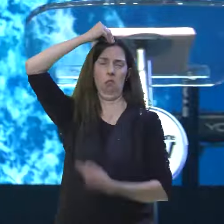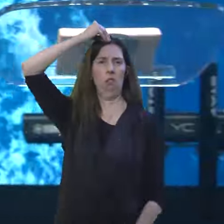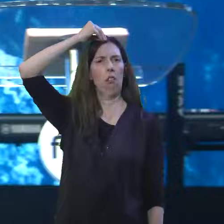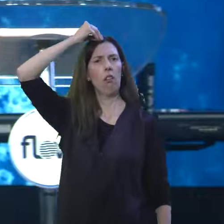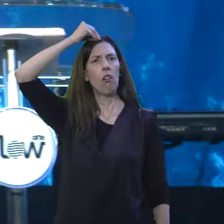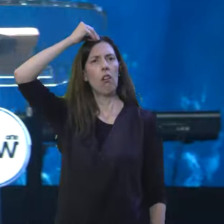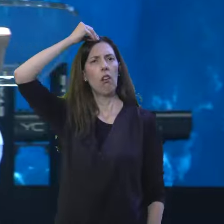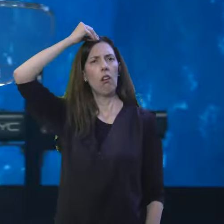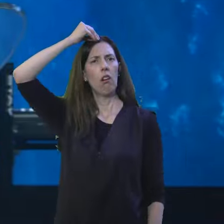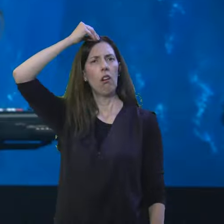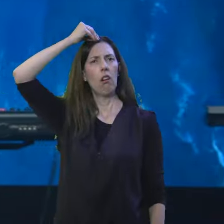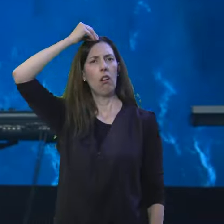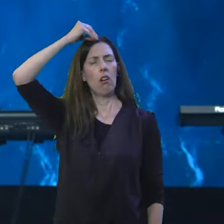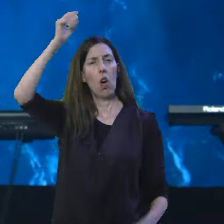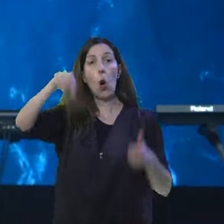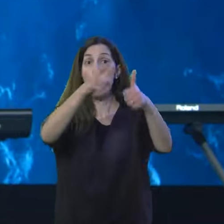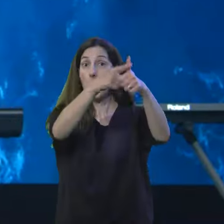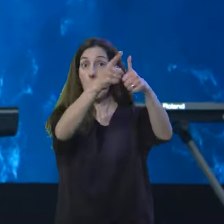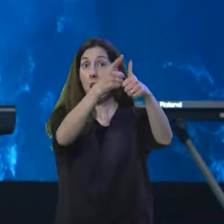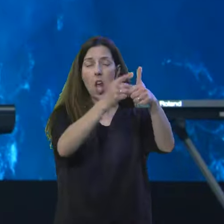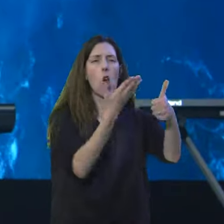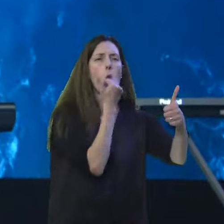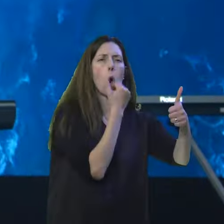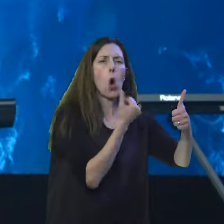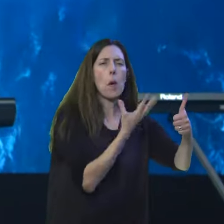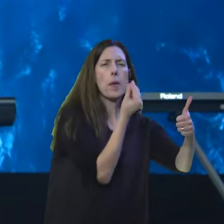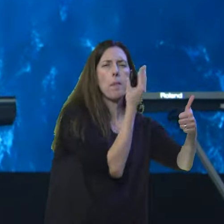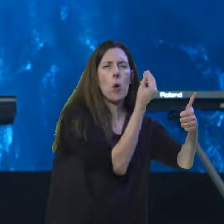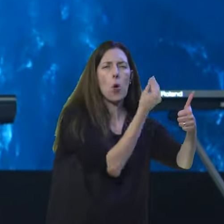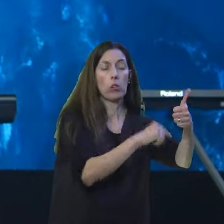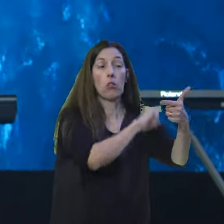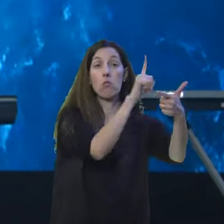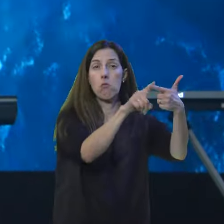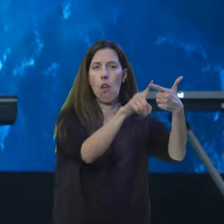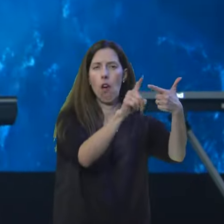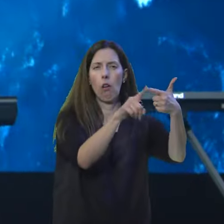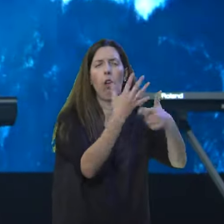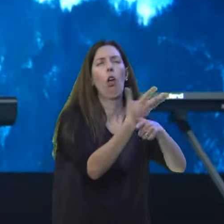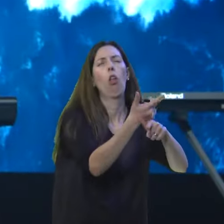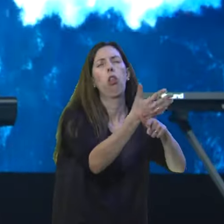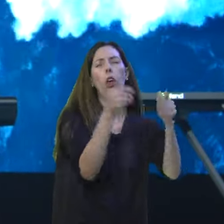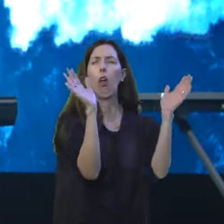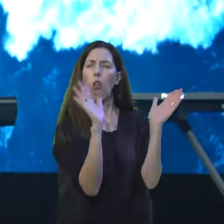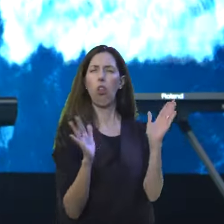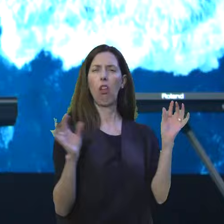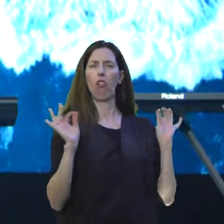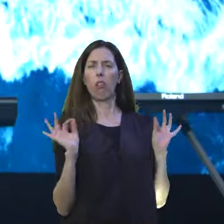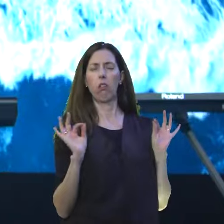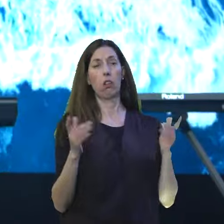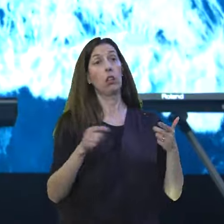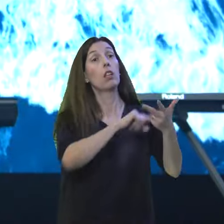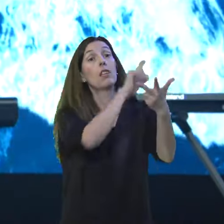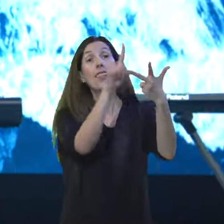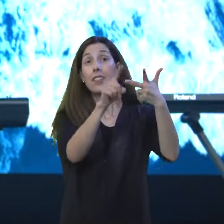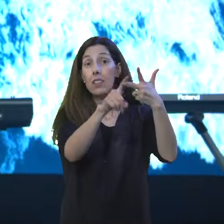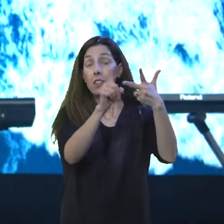Primeiro, o pecado inofensivo é a gula, o segundo é a sensualidade. E o terceiro e último é